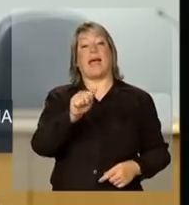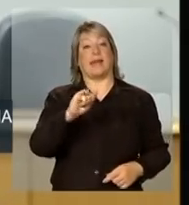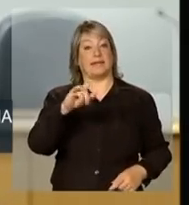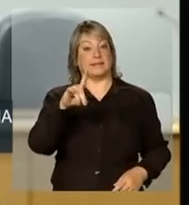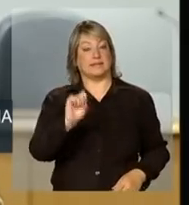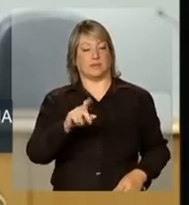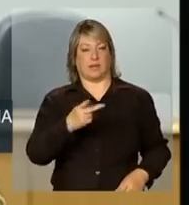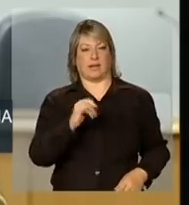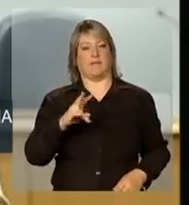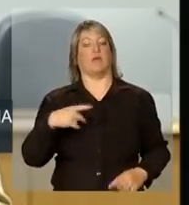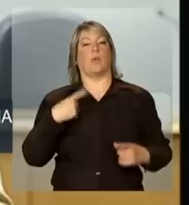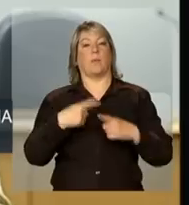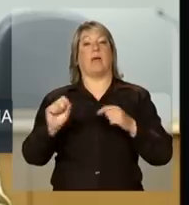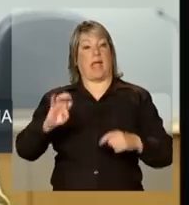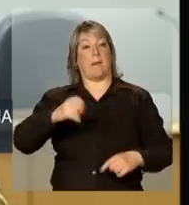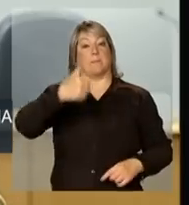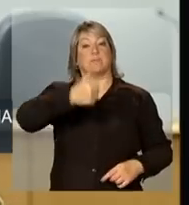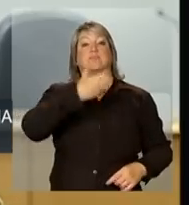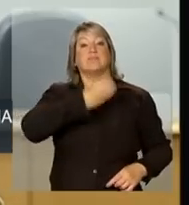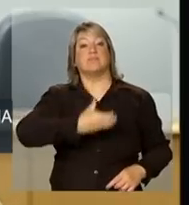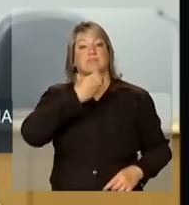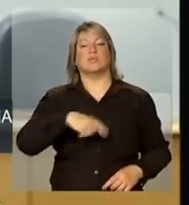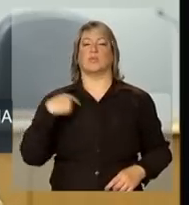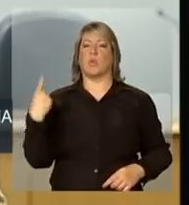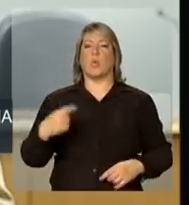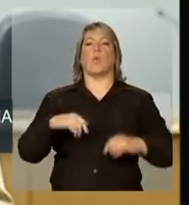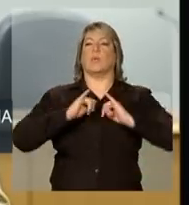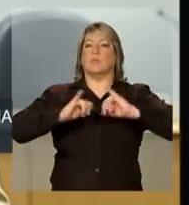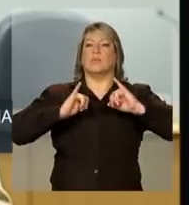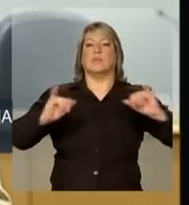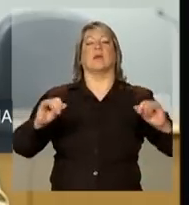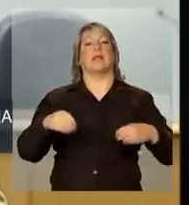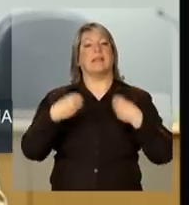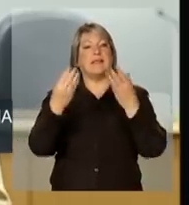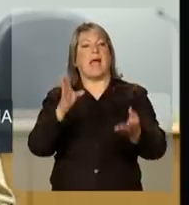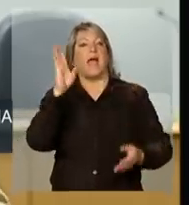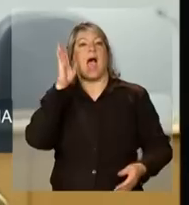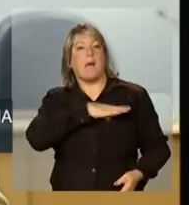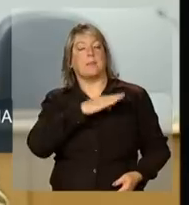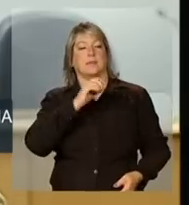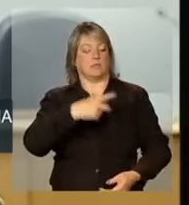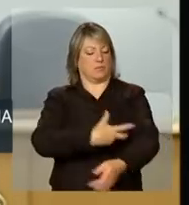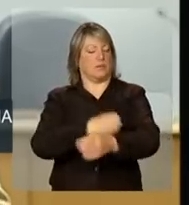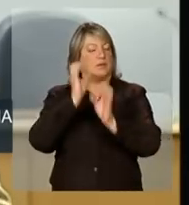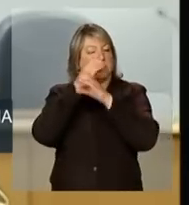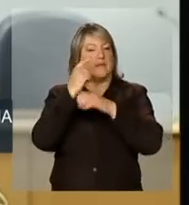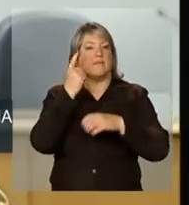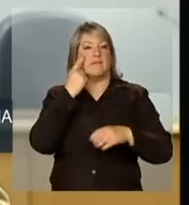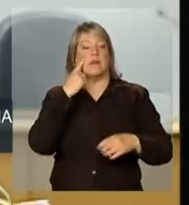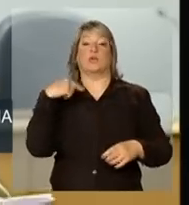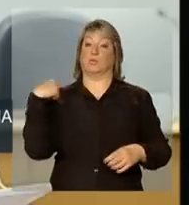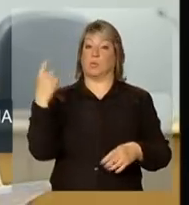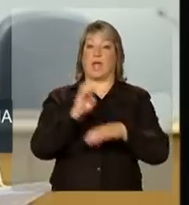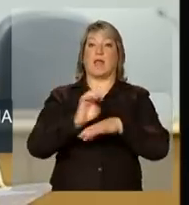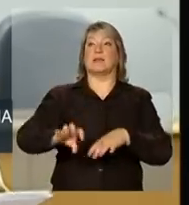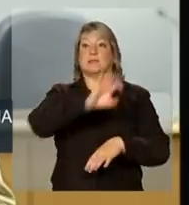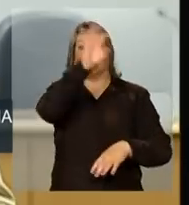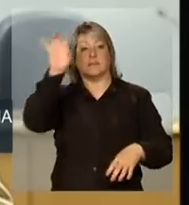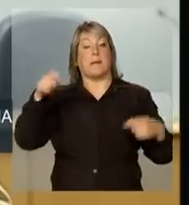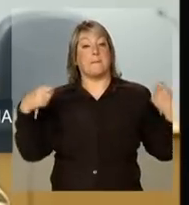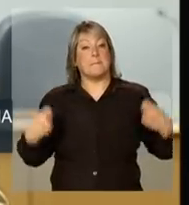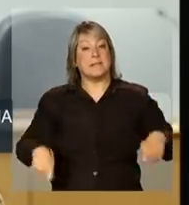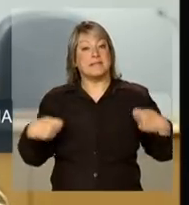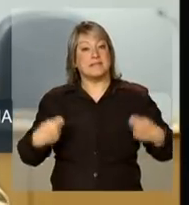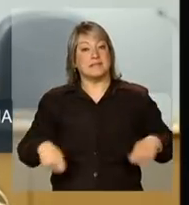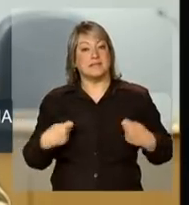mobilização com com ações nas ruas para oferecer o teste rápido e os estados precisam apresentar